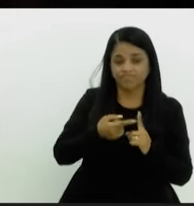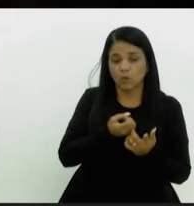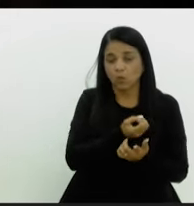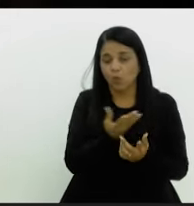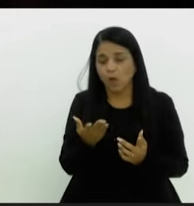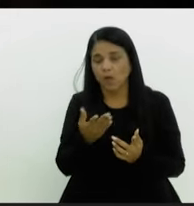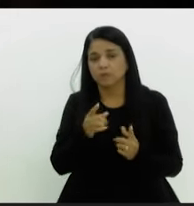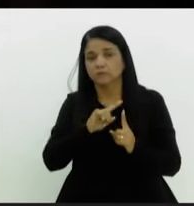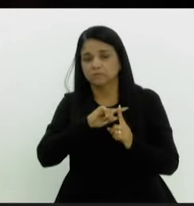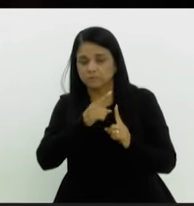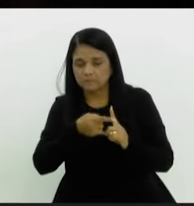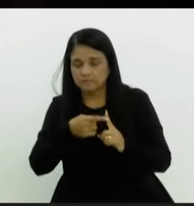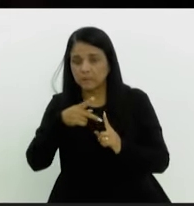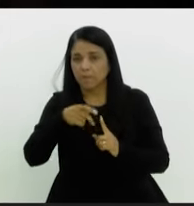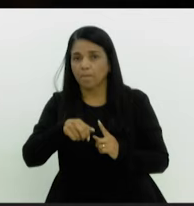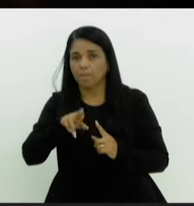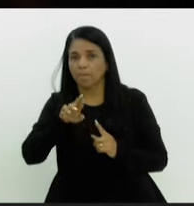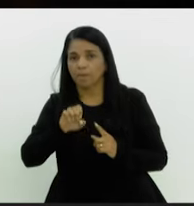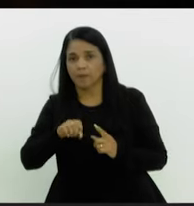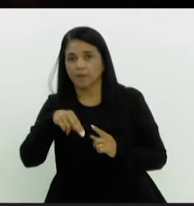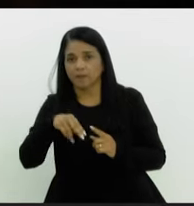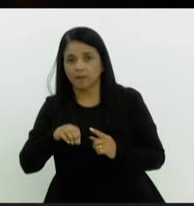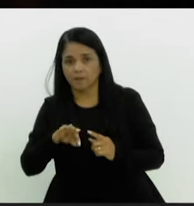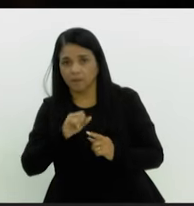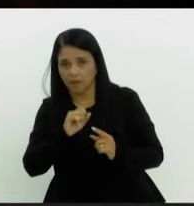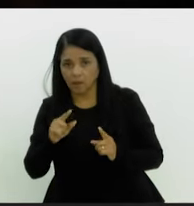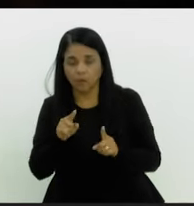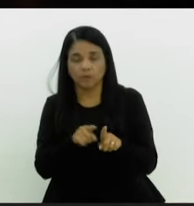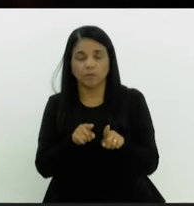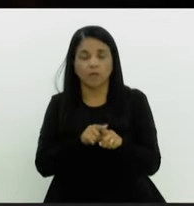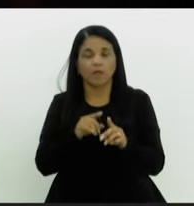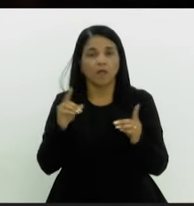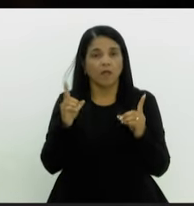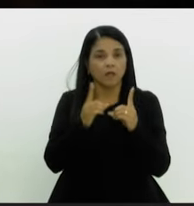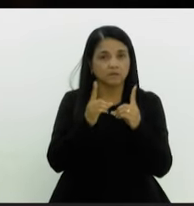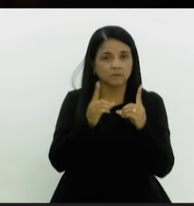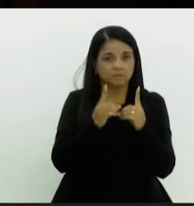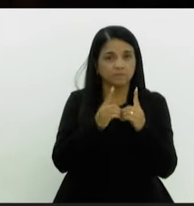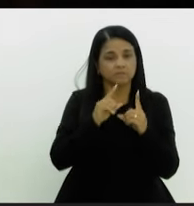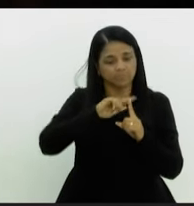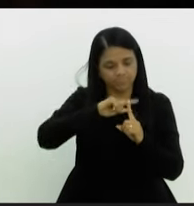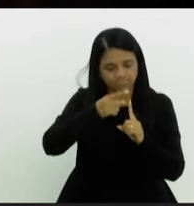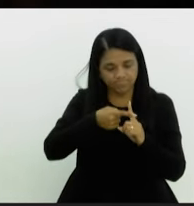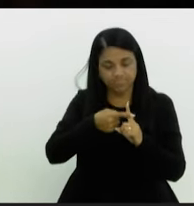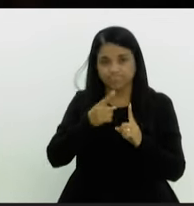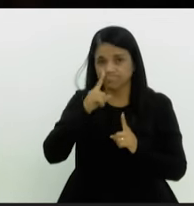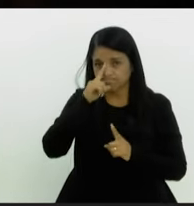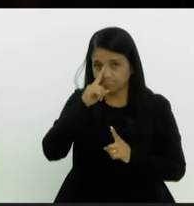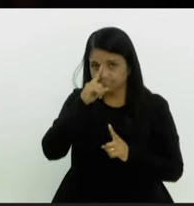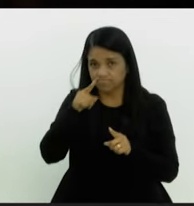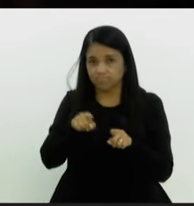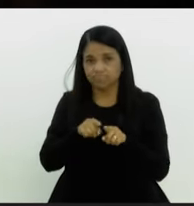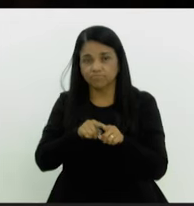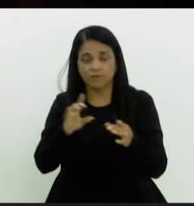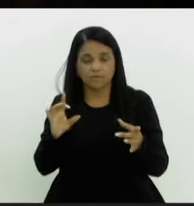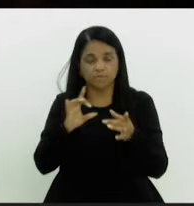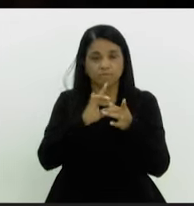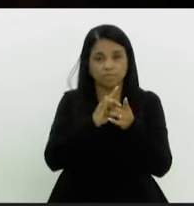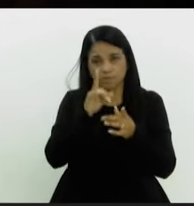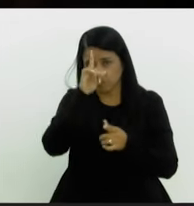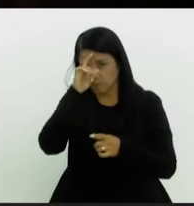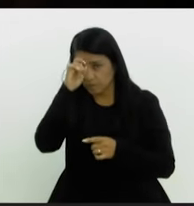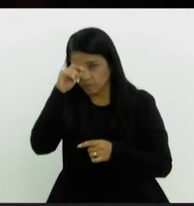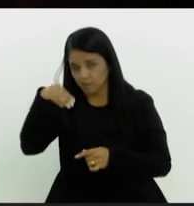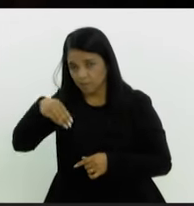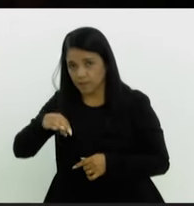oferta de exames e referênci assistência à gestante em alto risco vinculação com maternidade planejamento